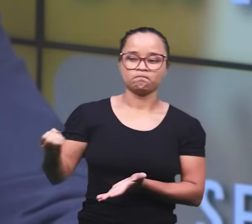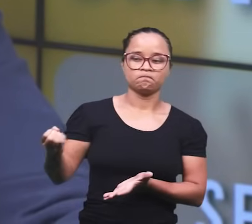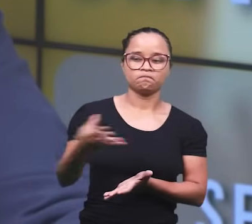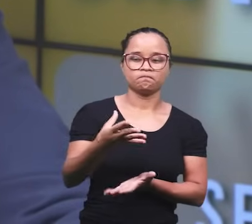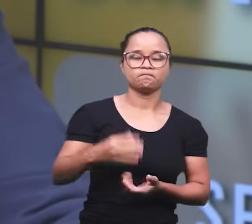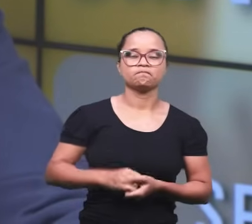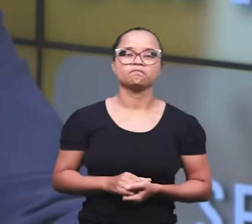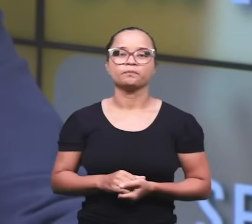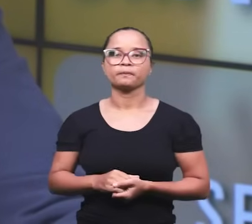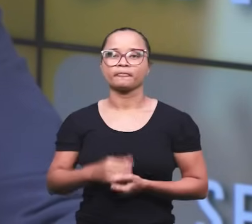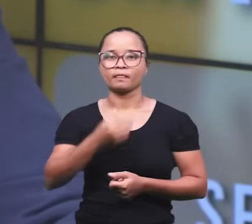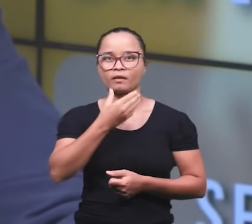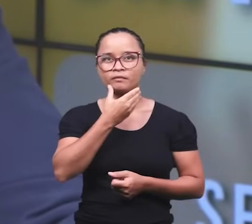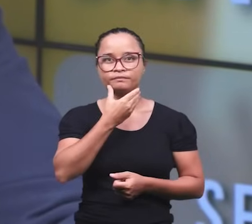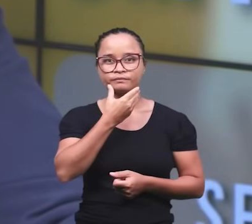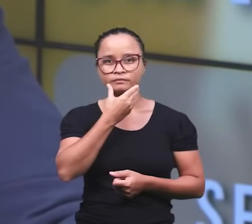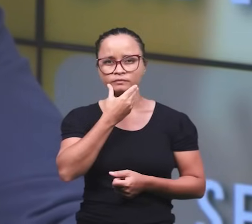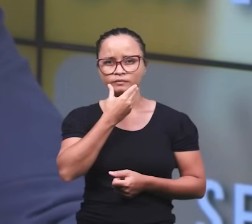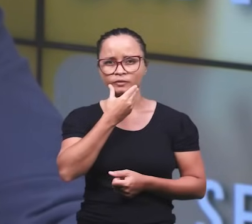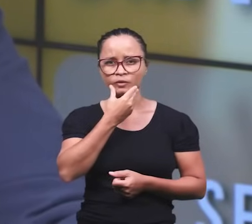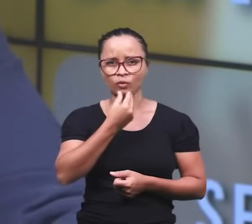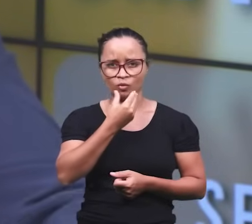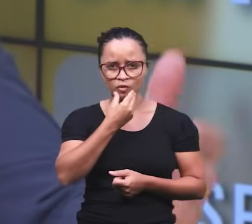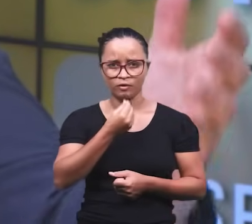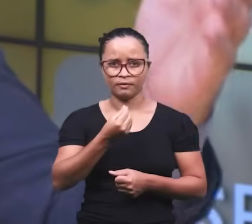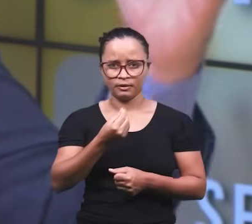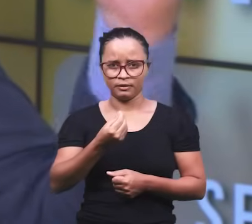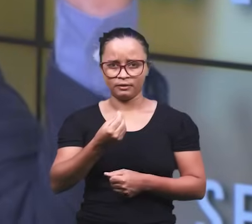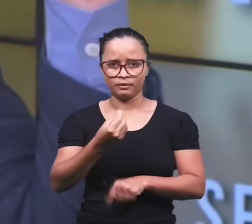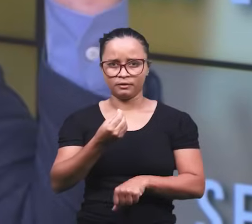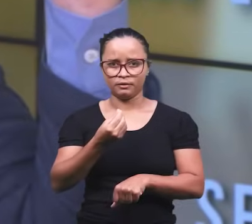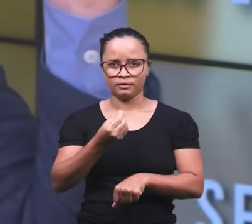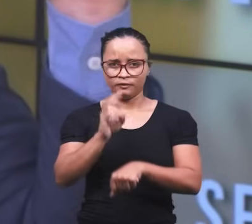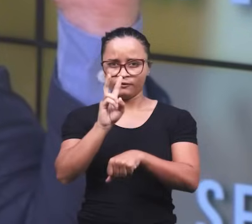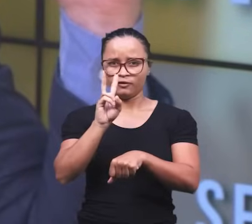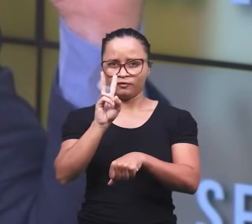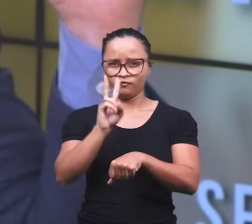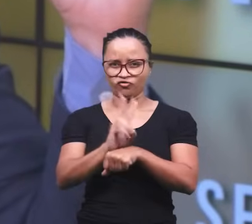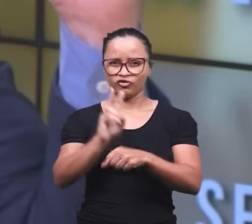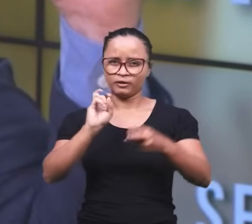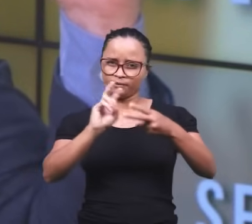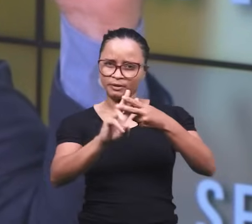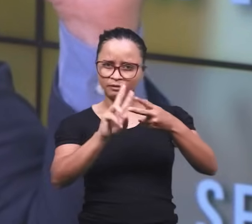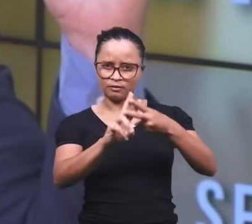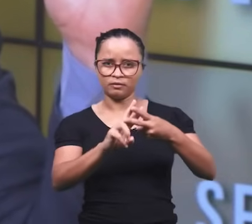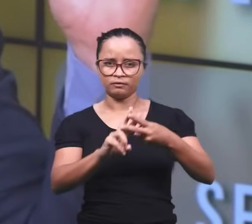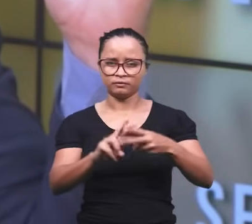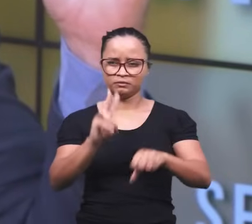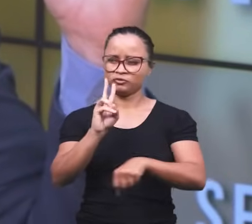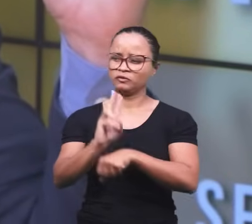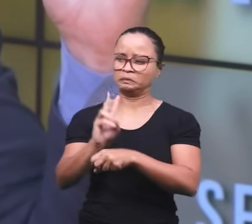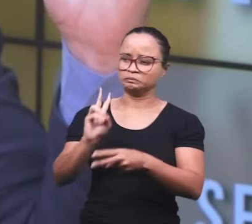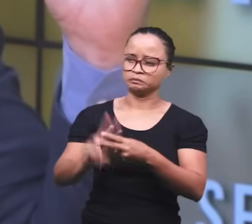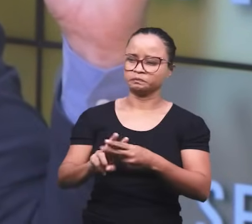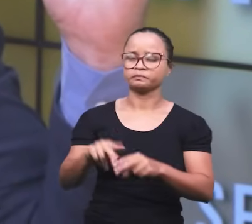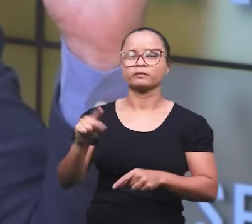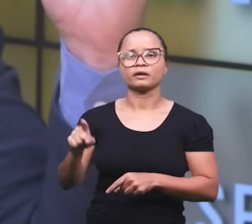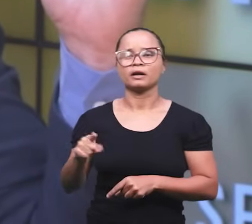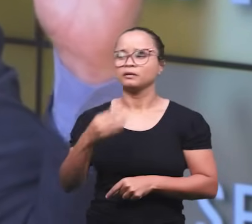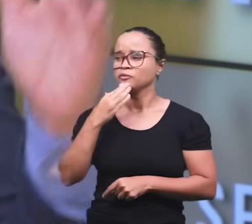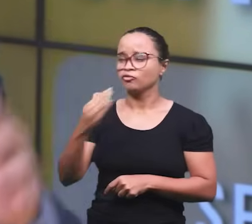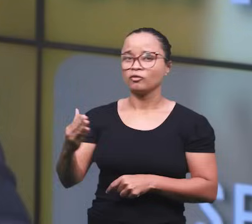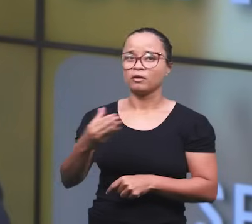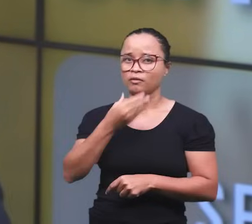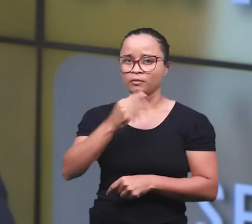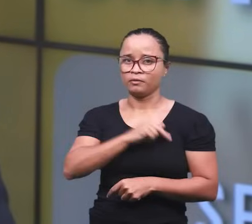Testamento o carcereiro que que eu preciso fazer para me salvar foi foi o pedido dele a e Silas